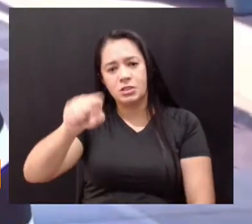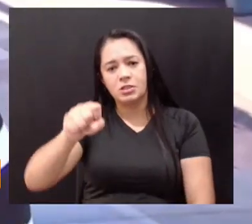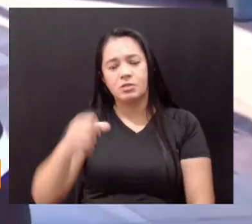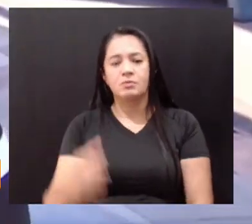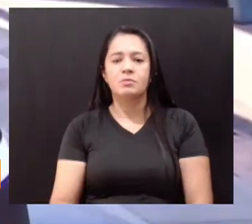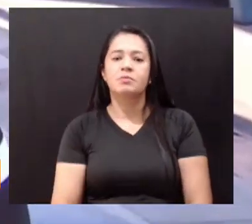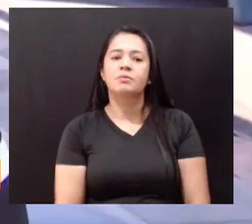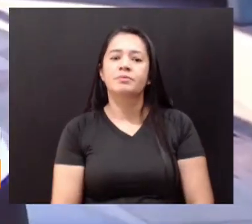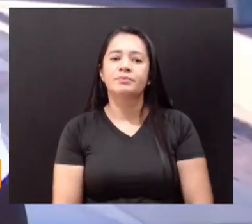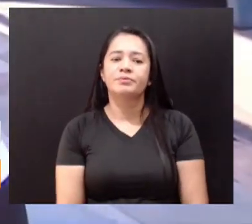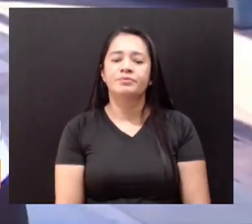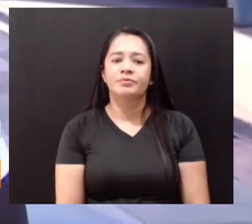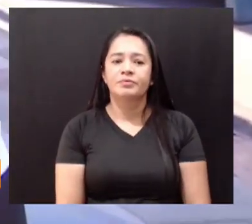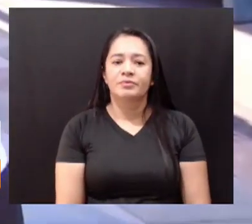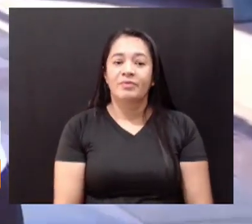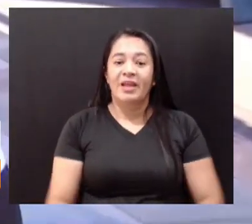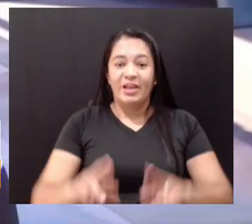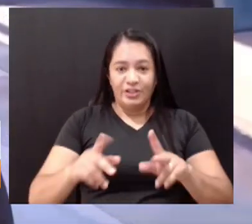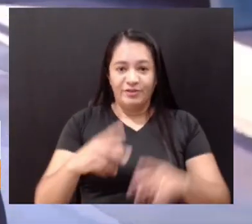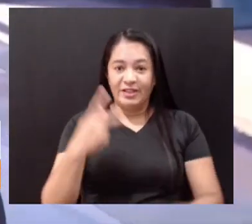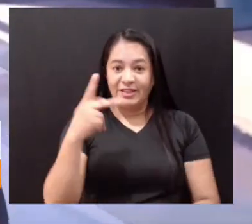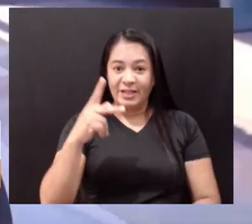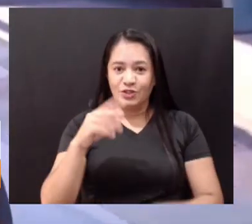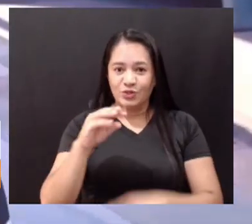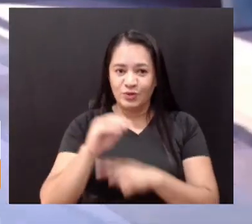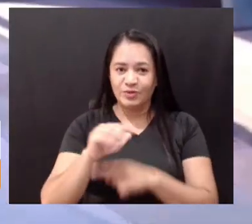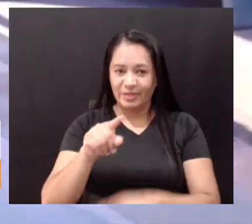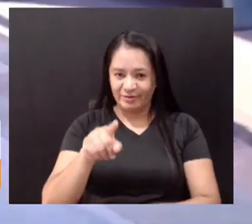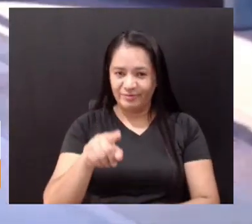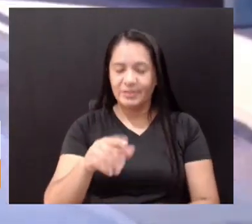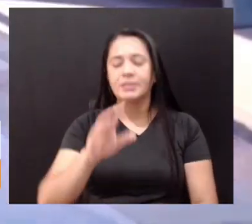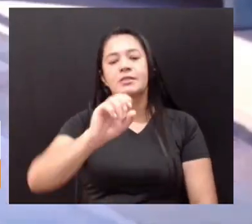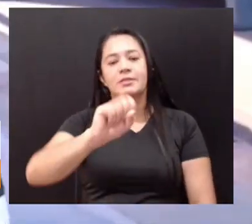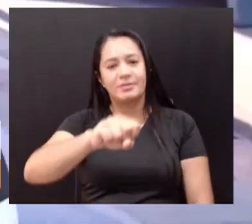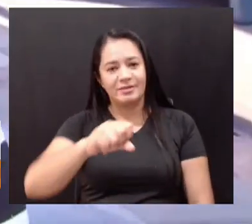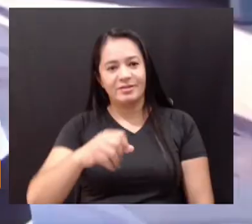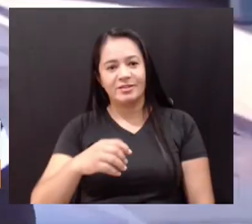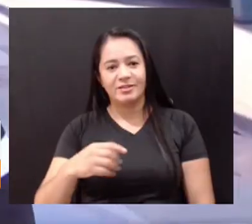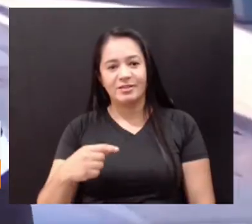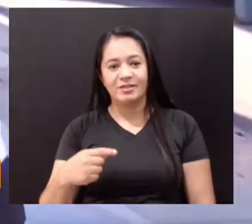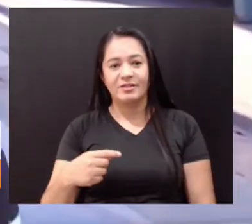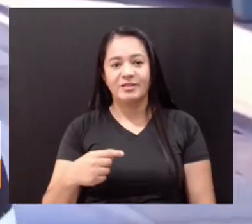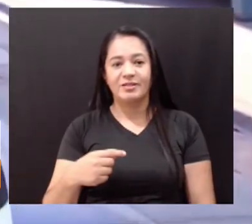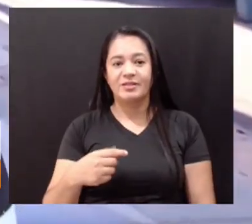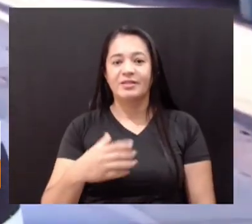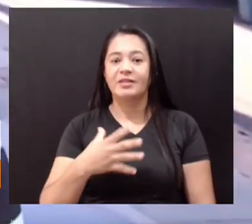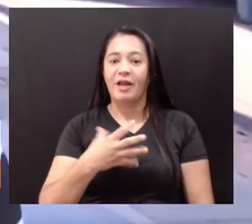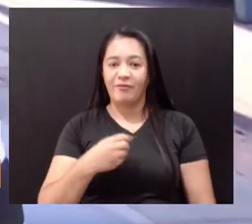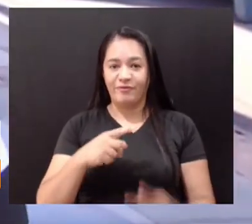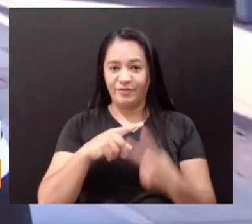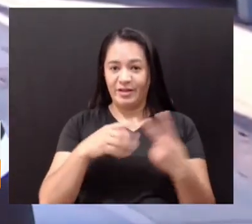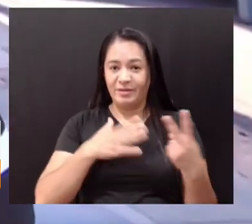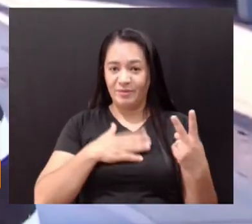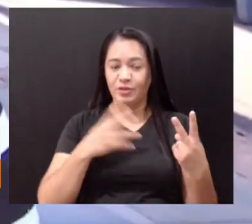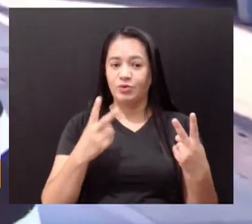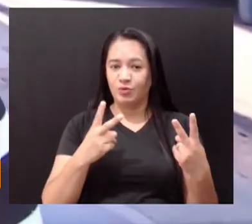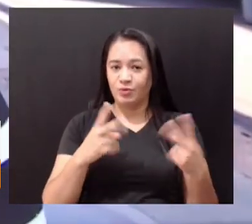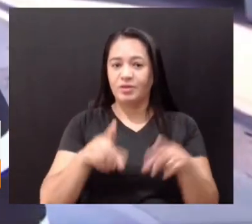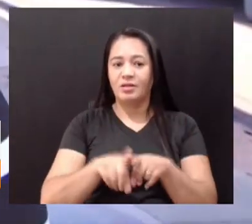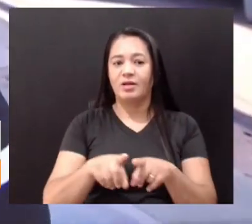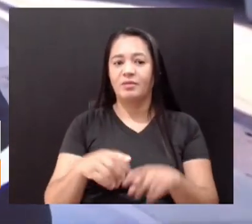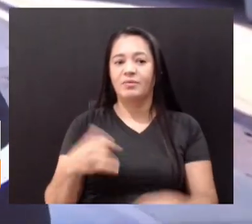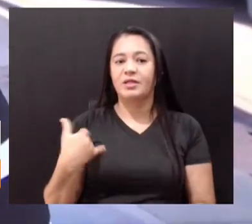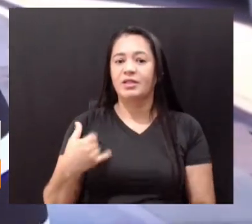que é bem diferente da sua criação, por exemplo, né? Sim, e da criação das minhas duas filhas também. Eu tenho uma de 23, já